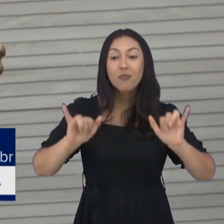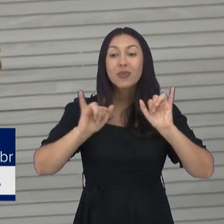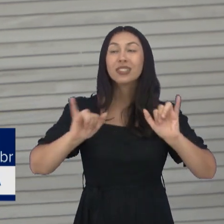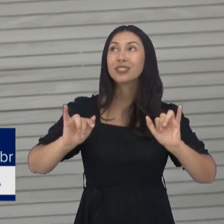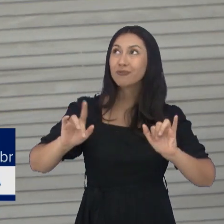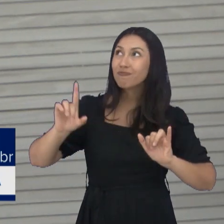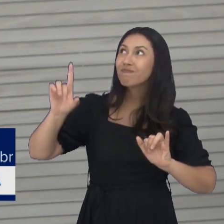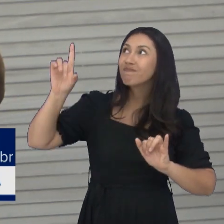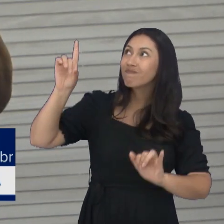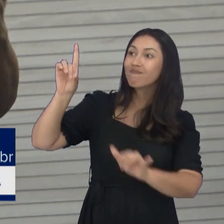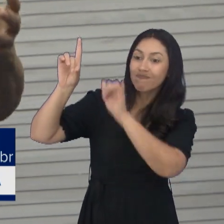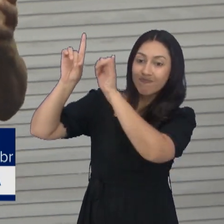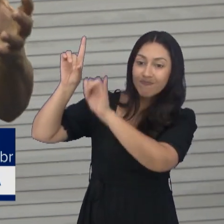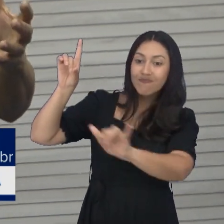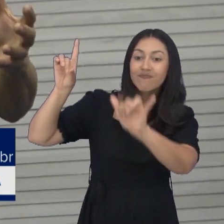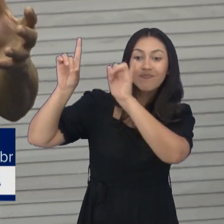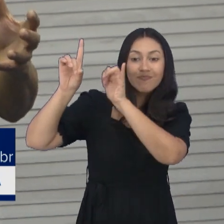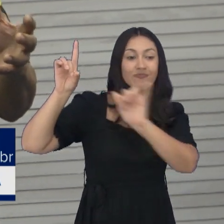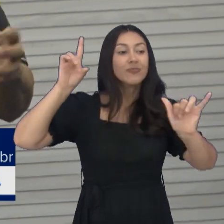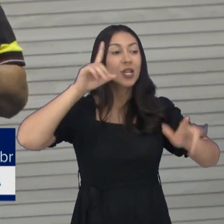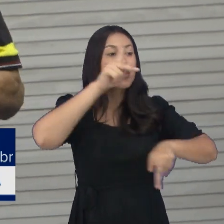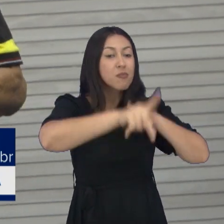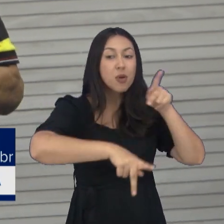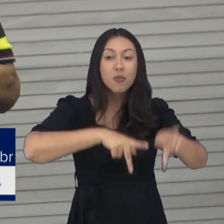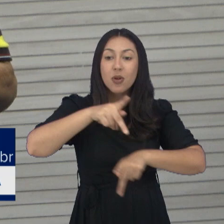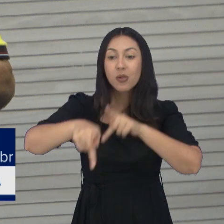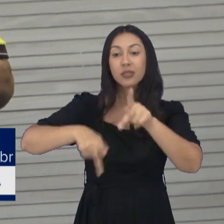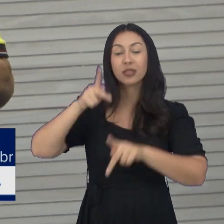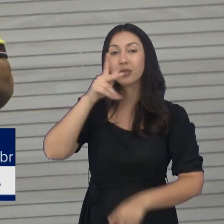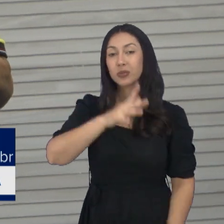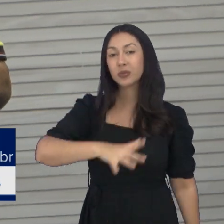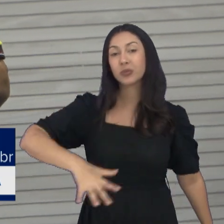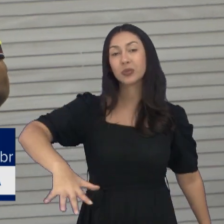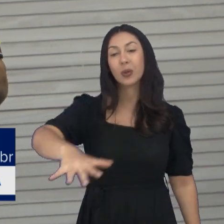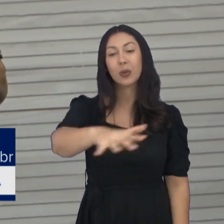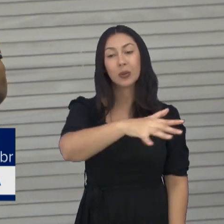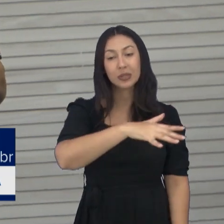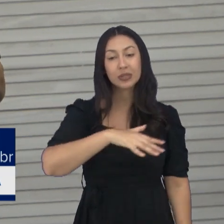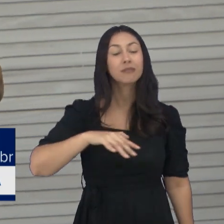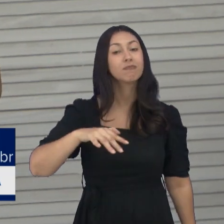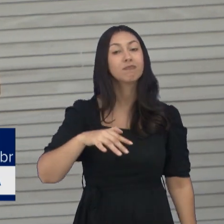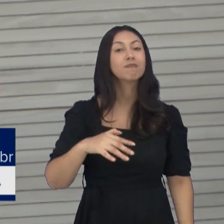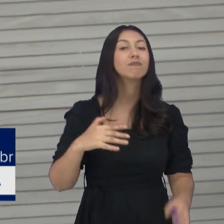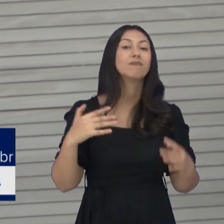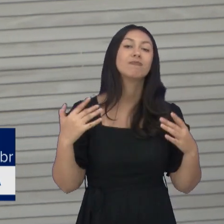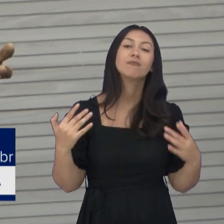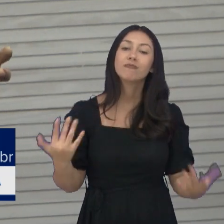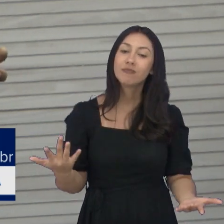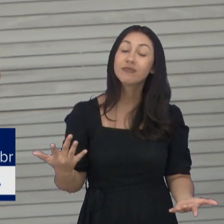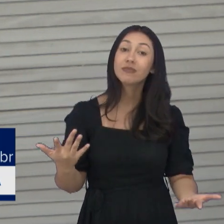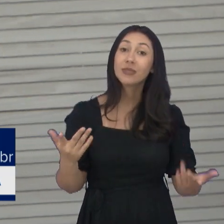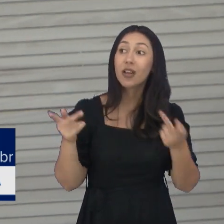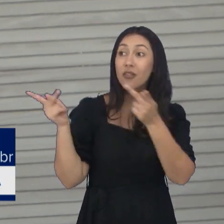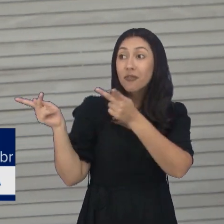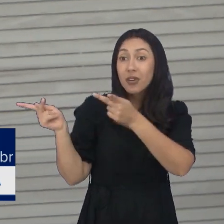Deus para toda a nossa população. E isso, né, e esses